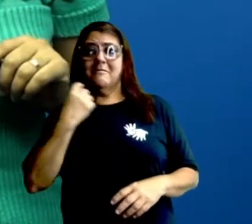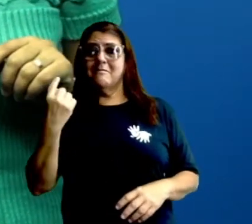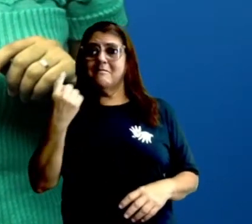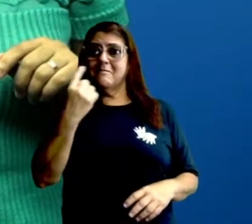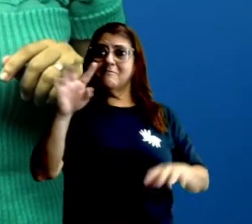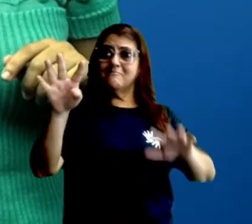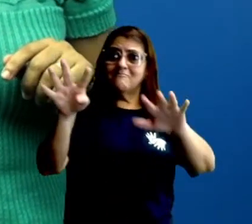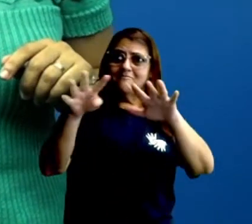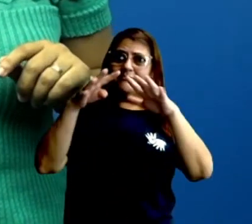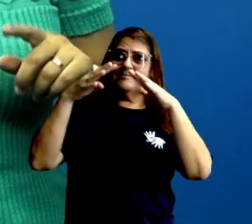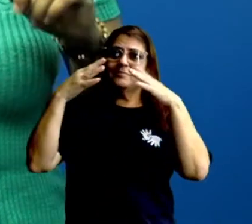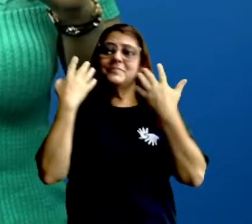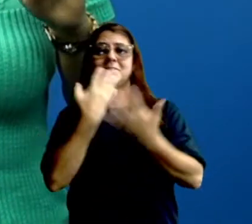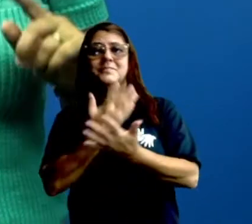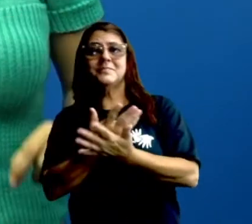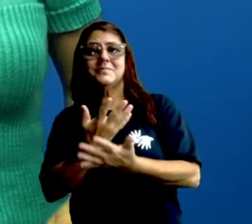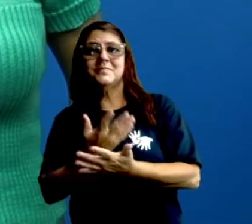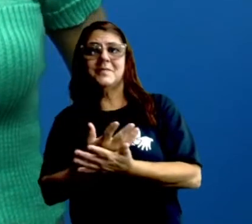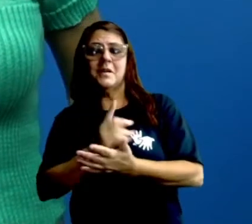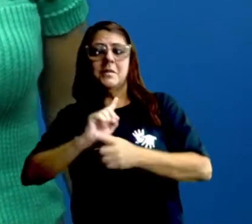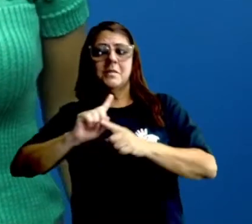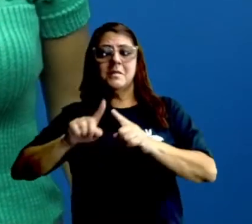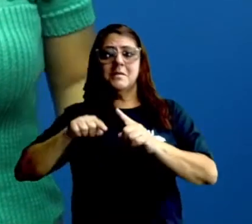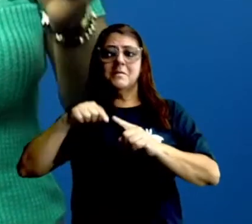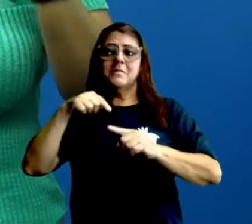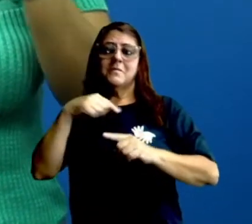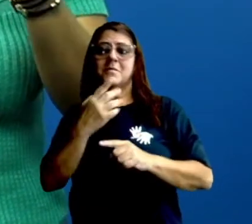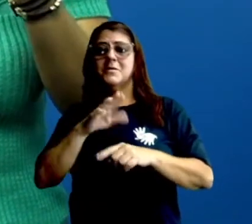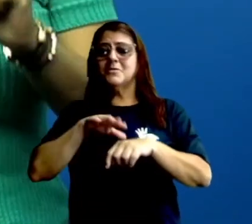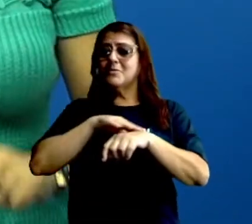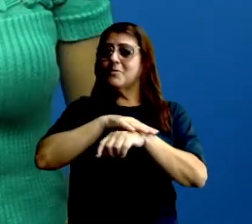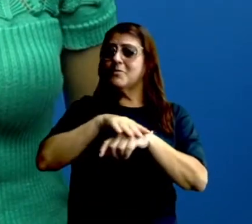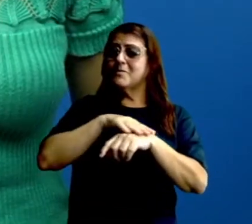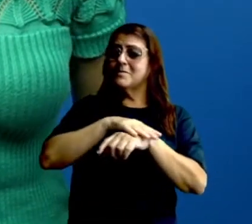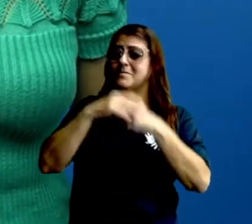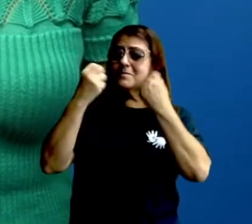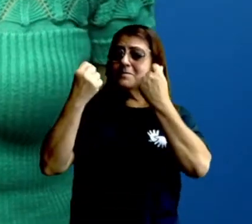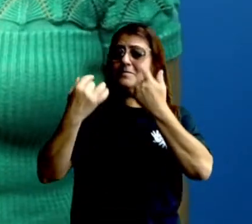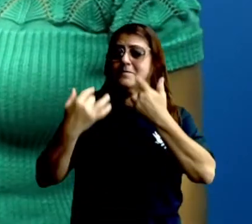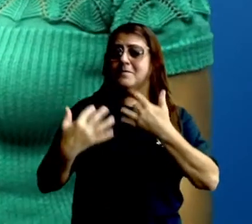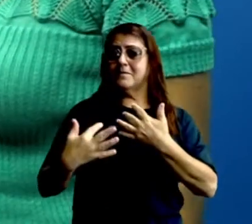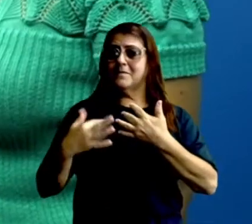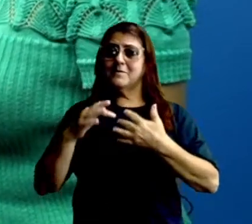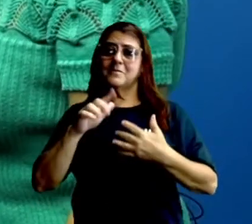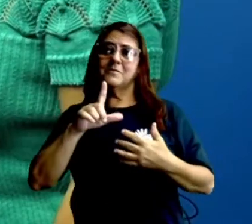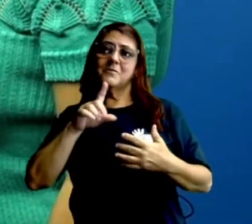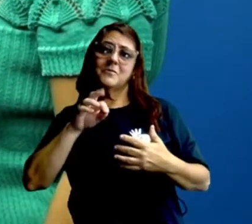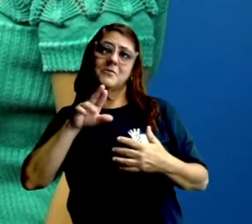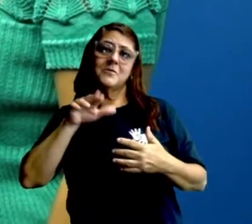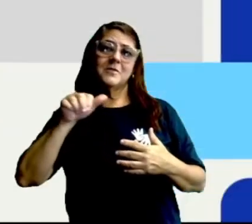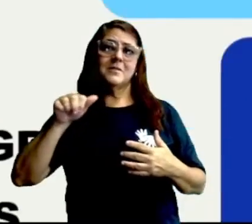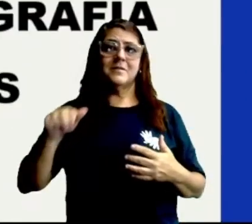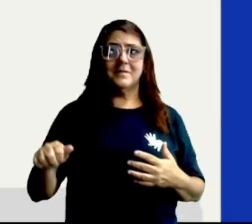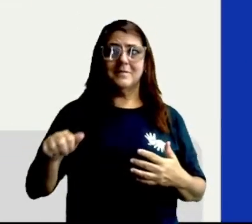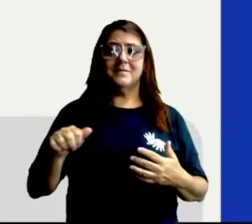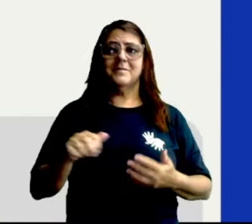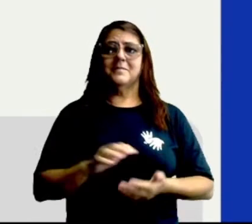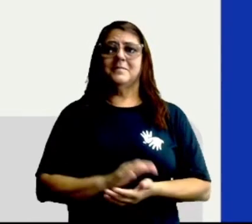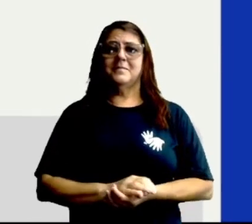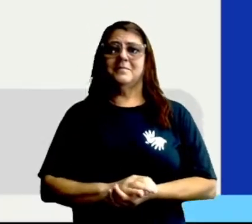todo mundo prestando atenção na aula de hoje para depois conversar com a gente um pouquinho sobre a nossa Flora vamos lá